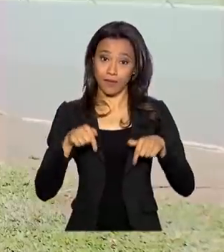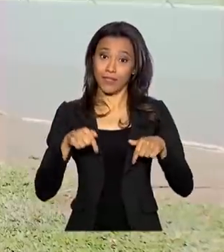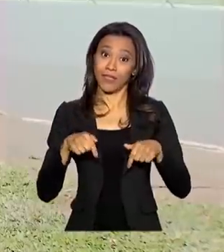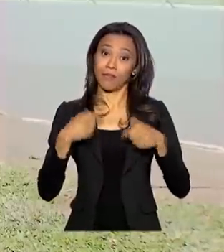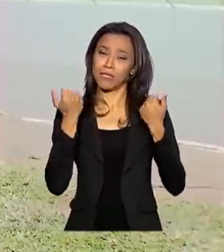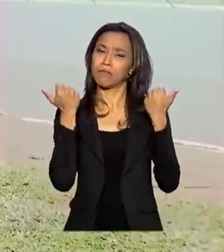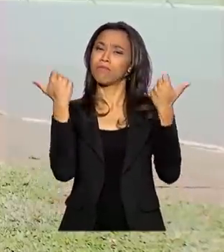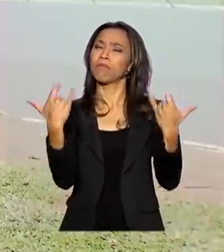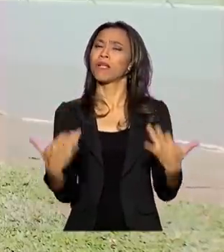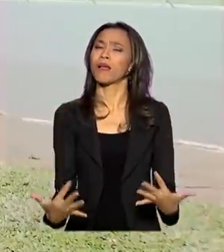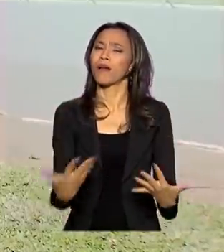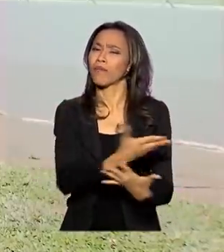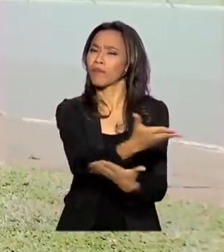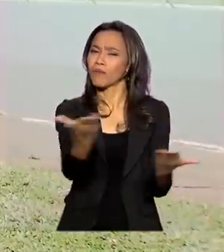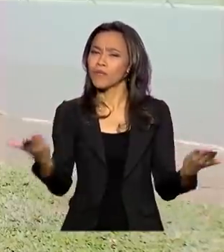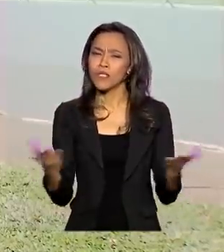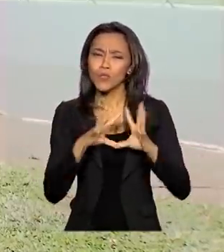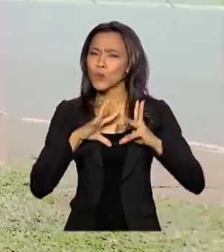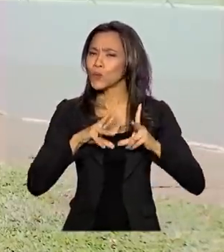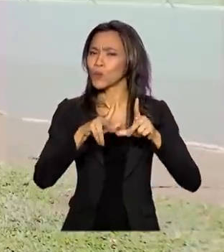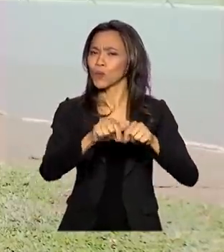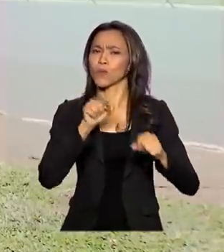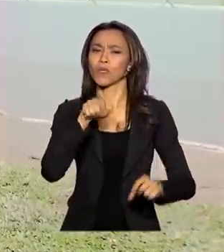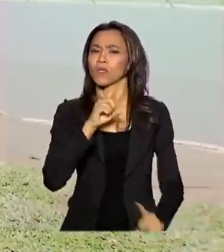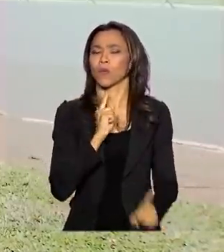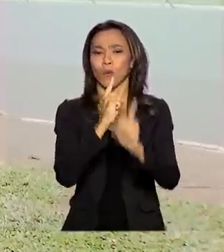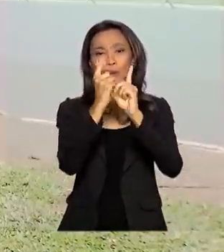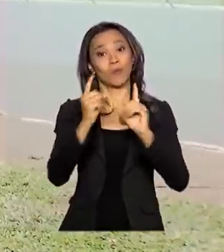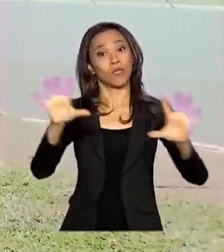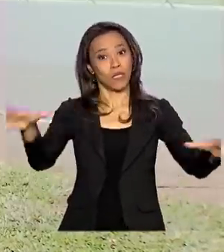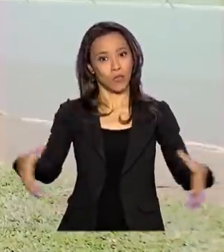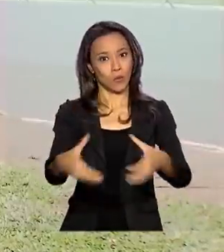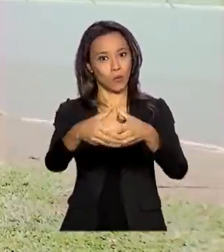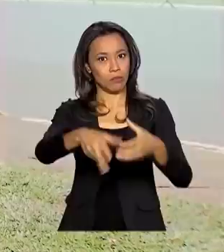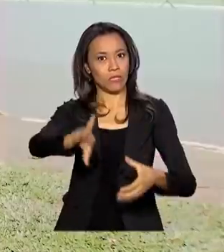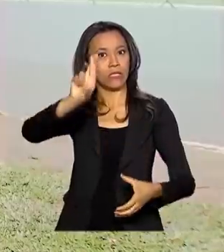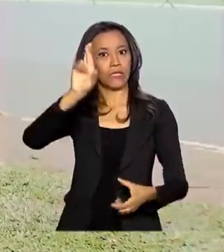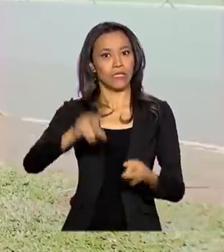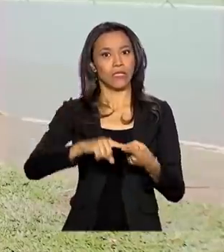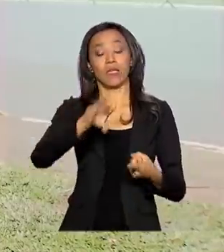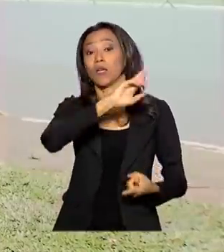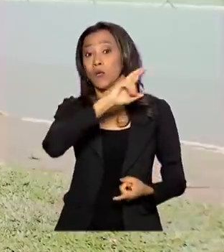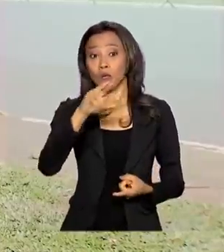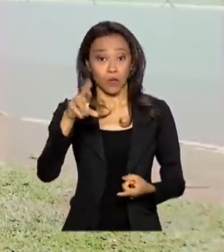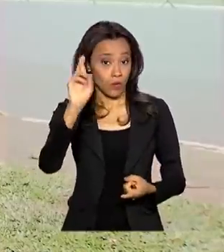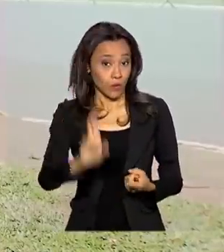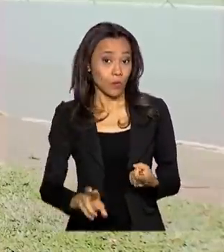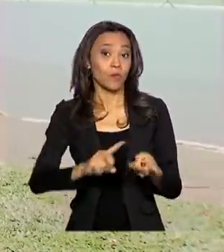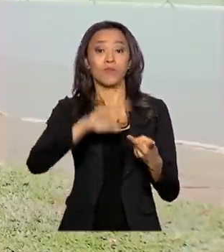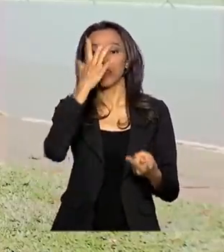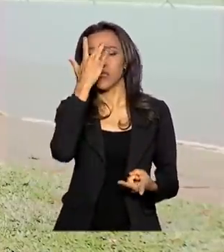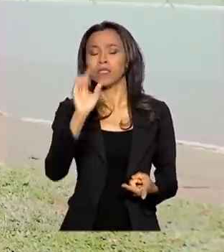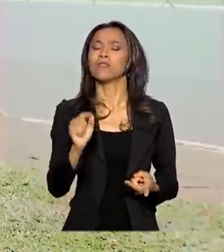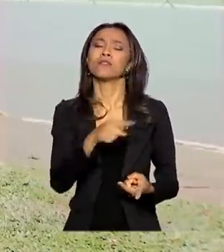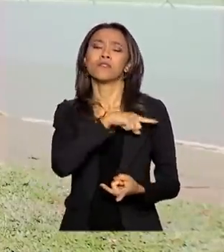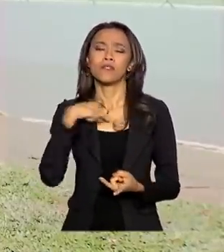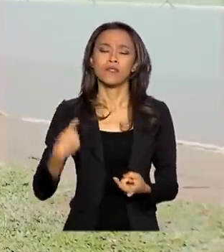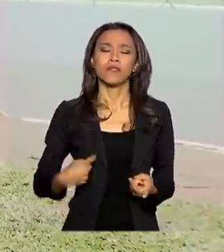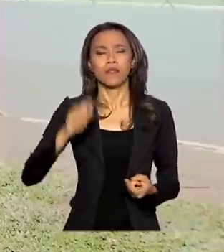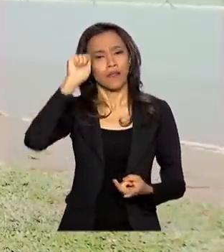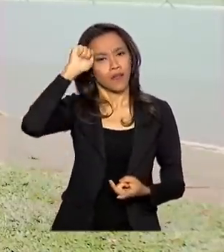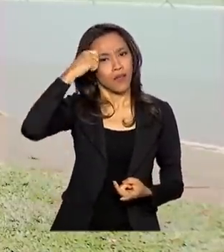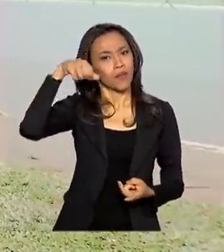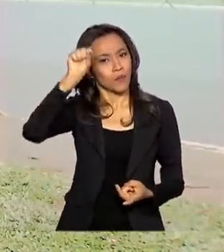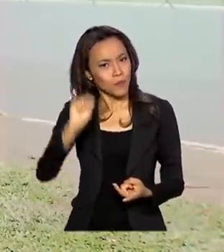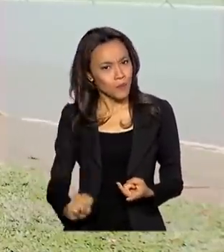explicar tudo para a gente sobre esse encontro que reúne líderes do brasil rússia índia china e áfrica do sul vamos agora lá